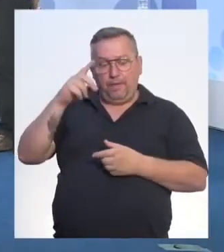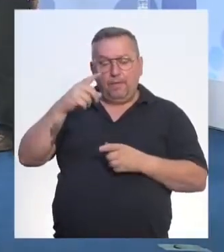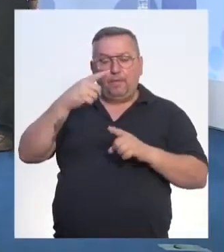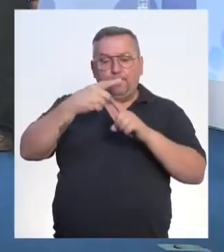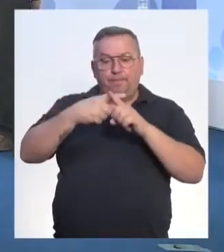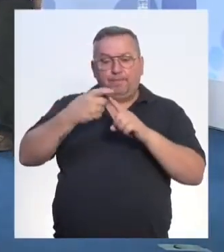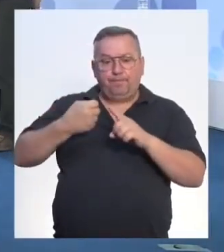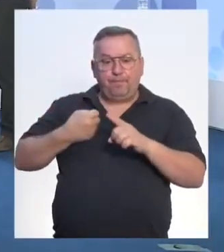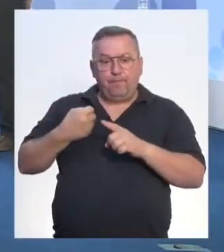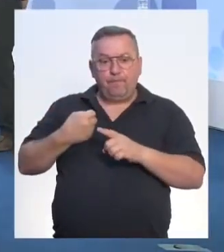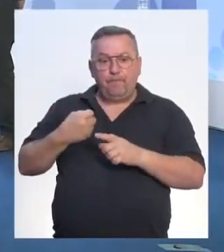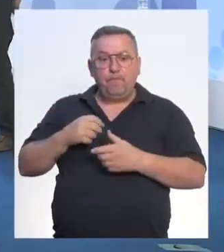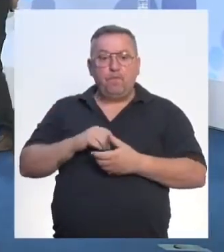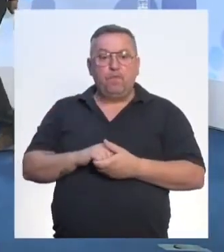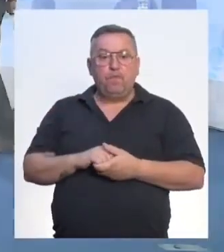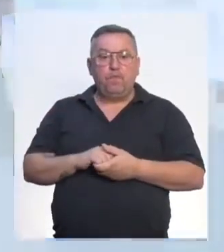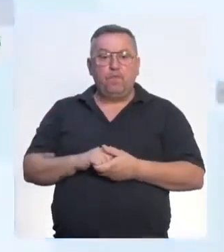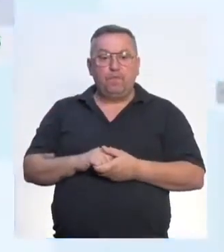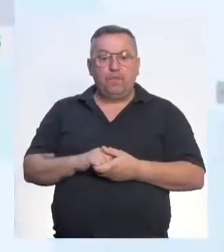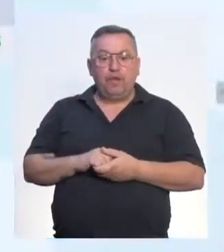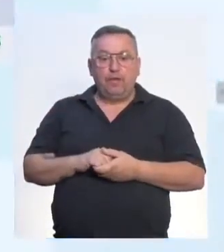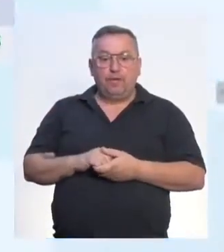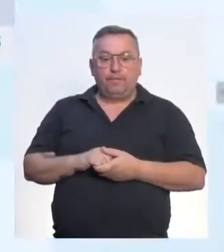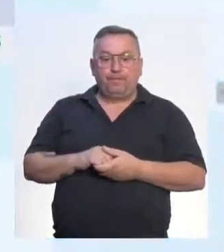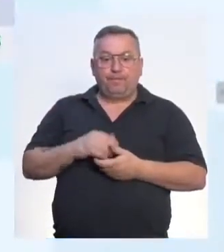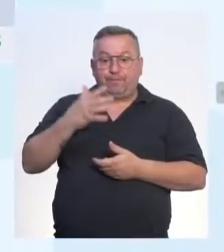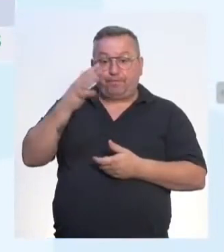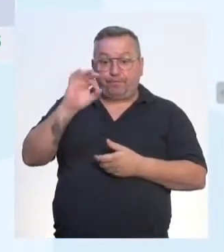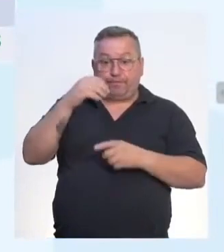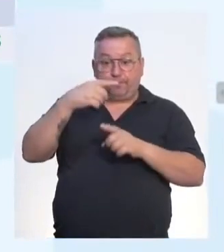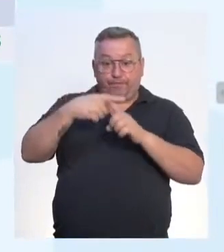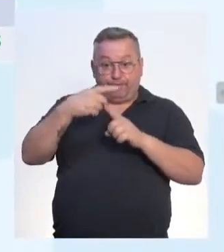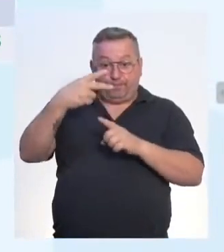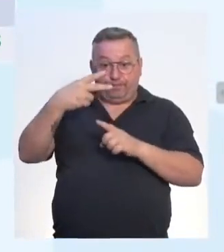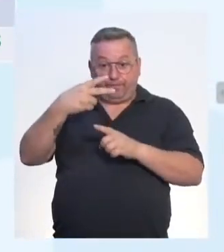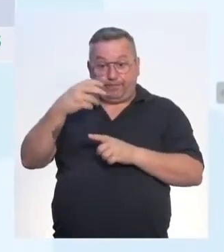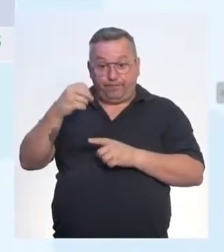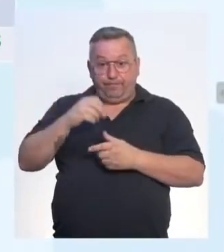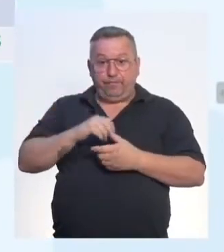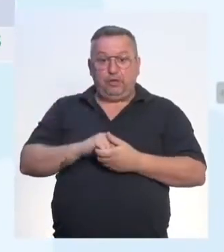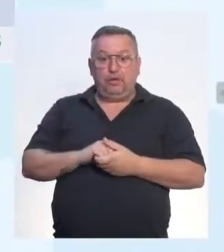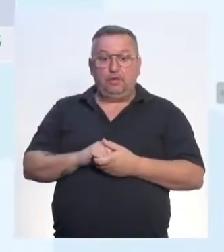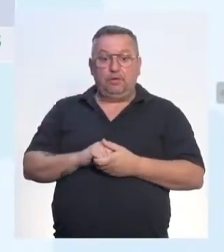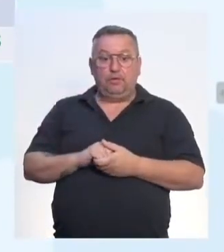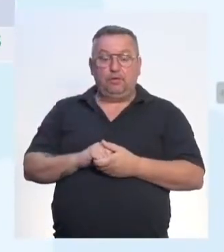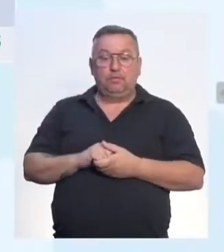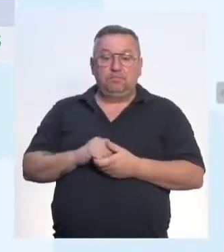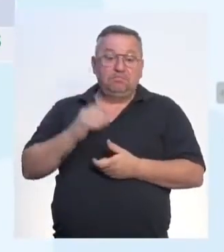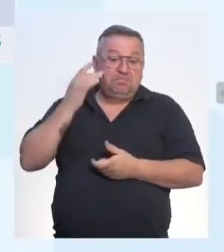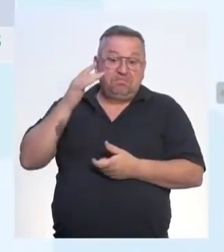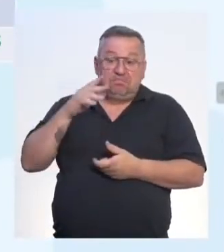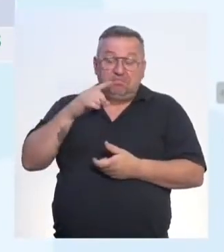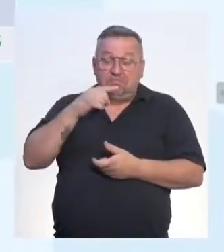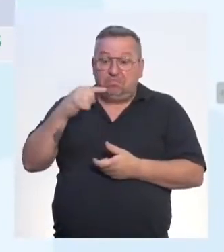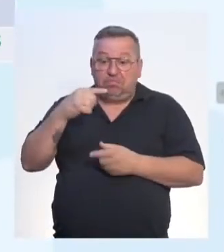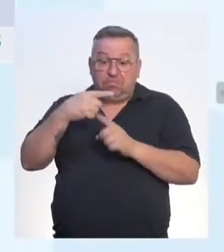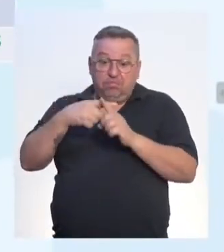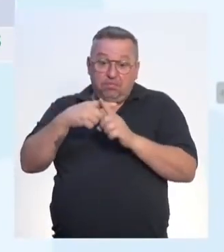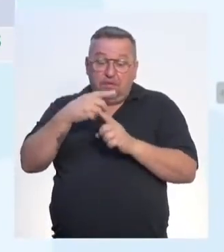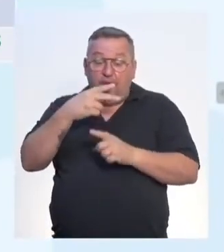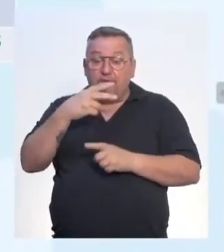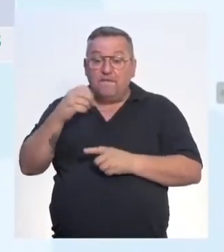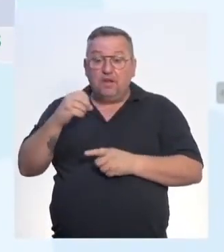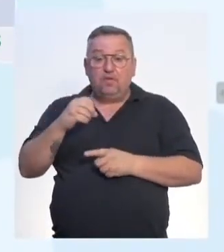número? Sim. Então, eu tenho 10 vezes 2 dá 20. Então, eu não sei o sinal, eu sei que a multiplicação dá